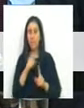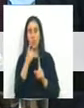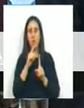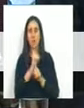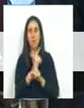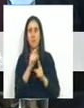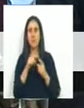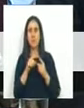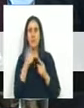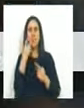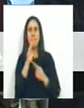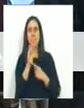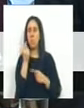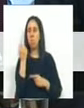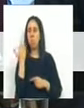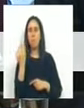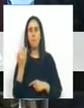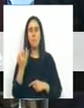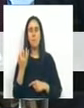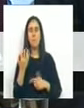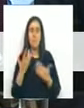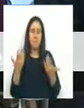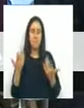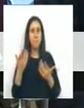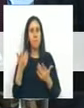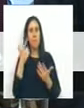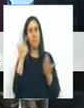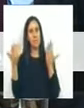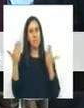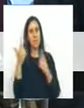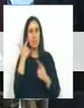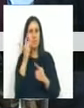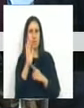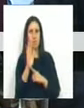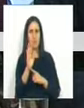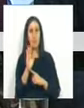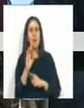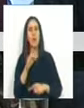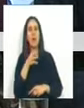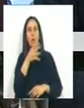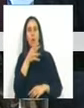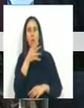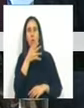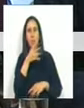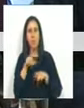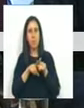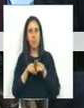com um exemplo que utilizou há pouco, enfim, para ilustrar um exemplo em resposta ao deputado João